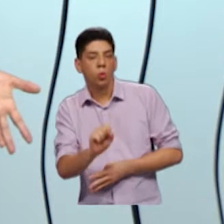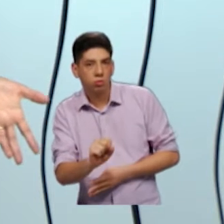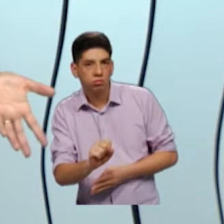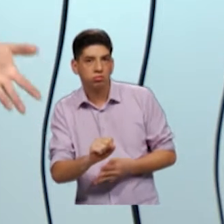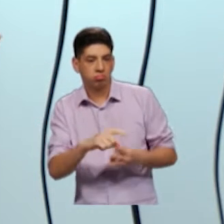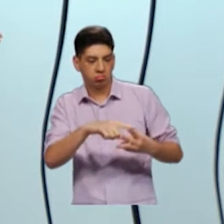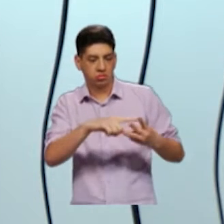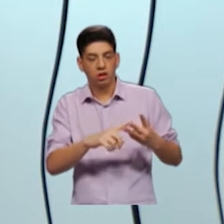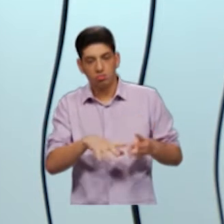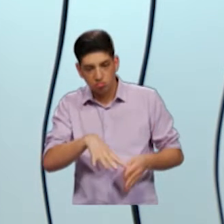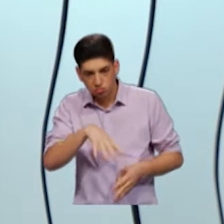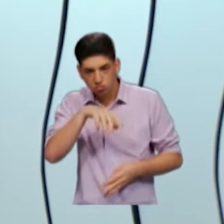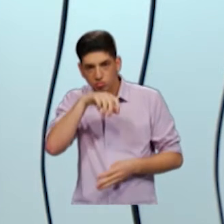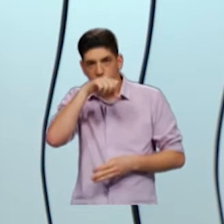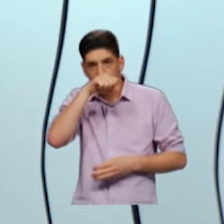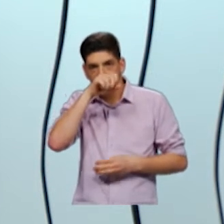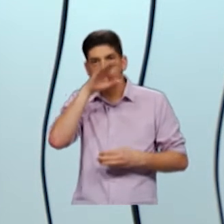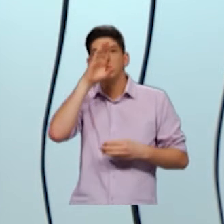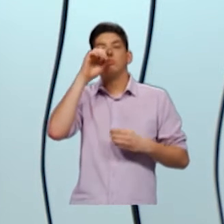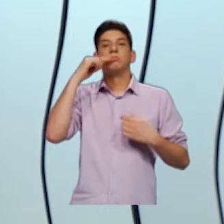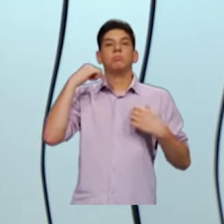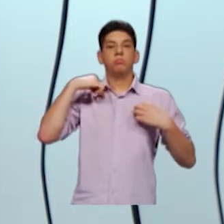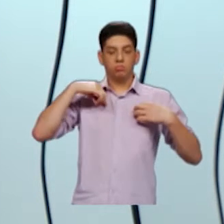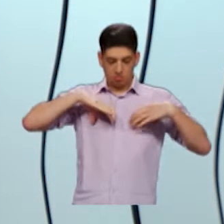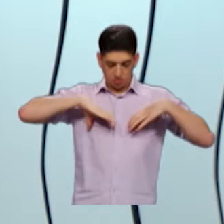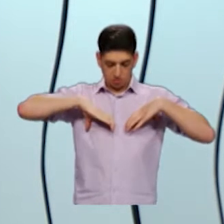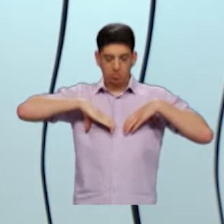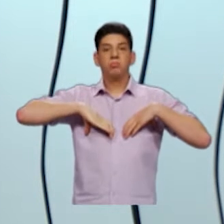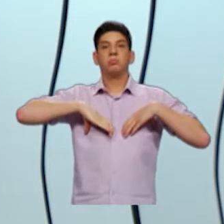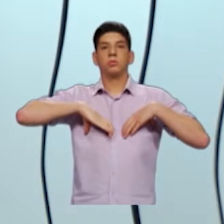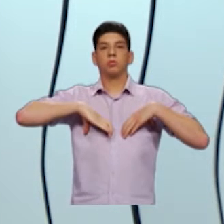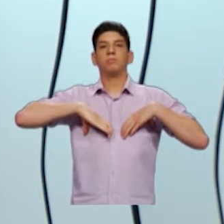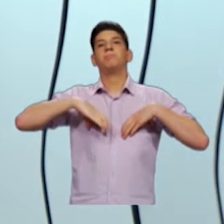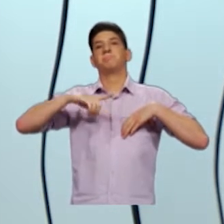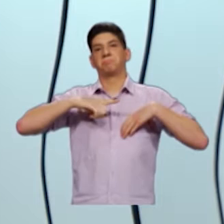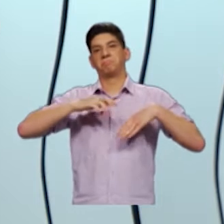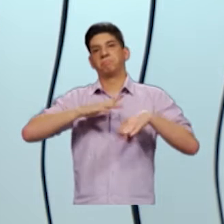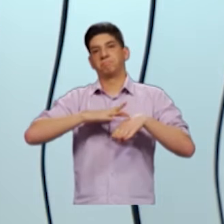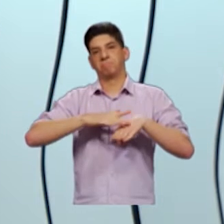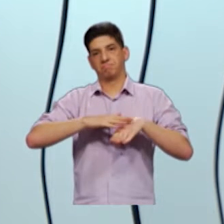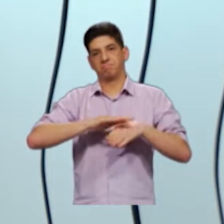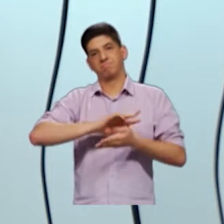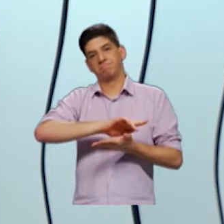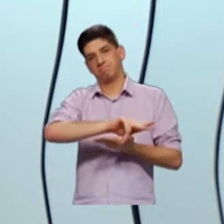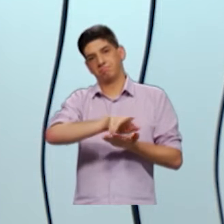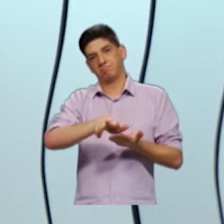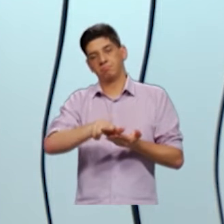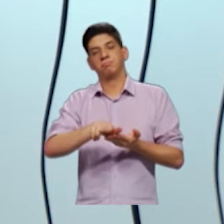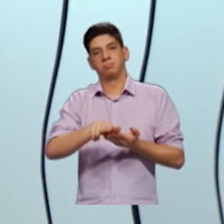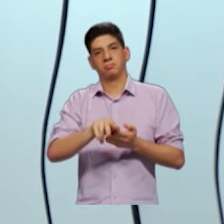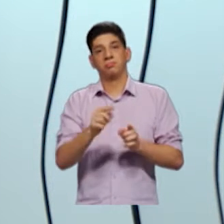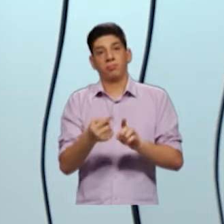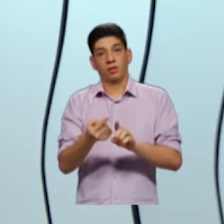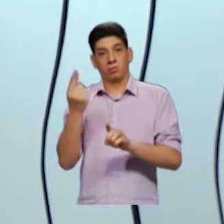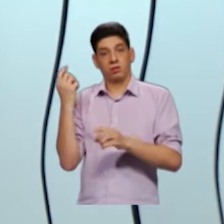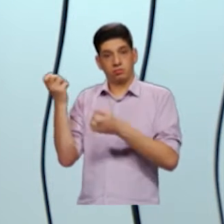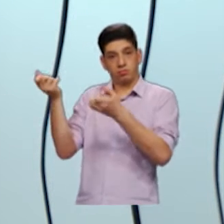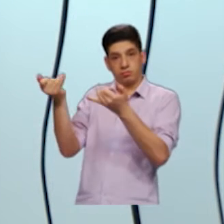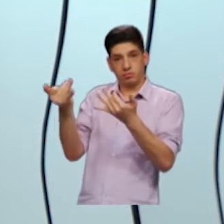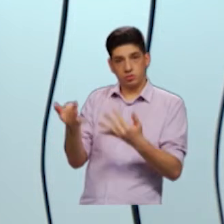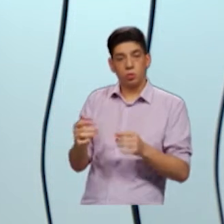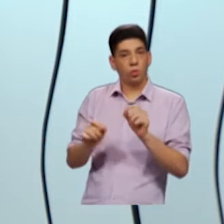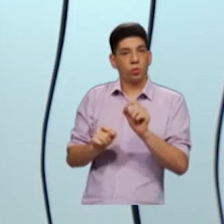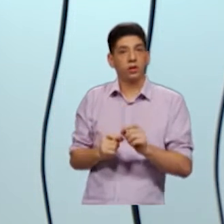seu pulmão, ela vai ocasionar aí uma série de doenças. Lógico que eu falei na aula passada que as fossas